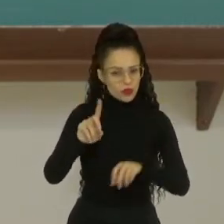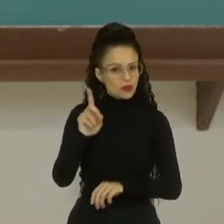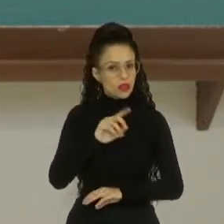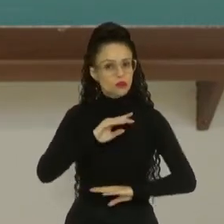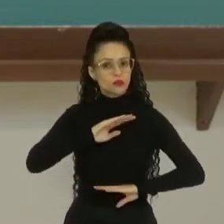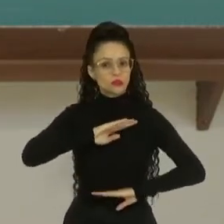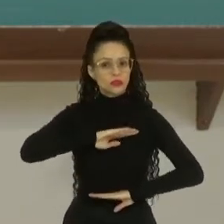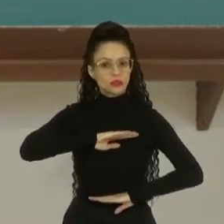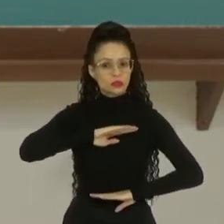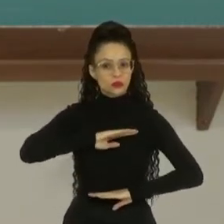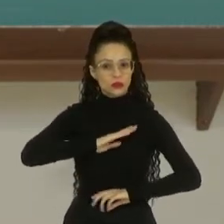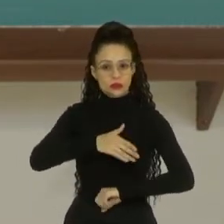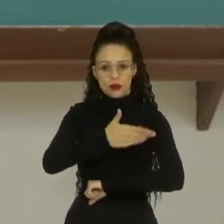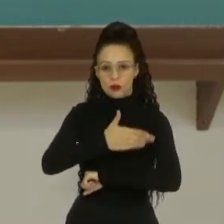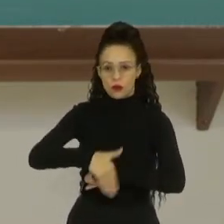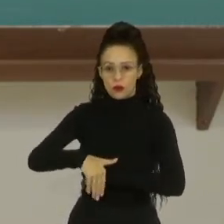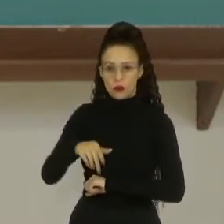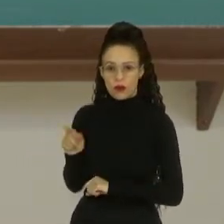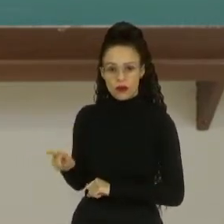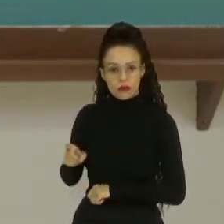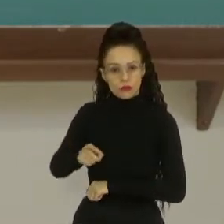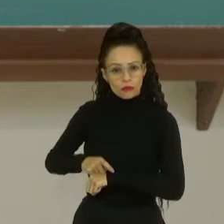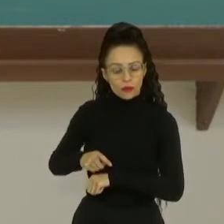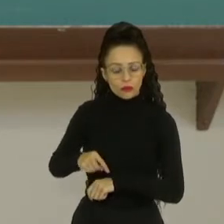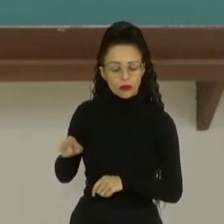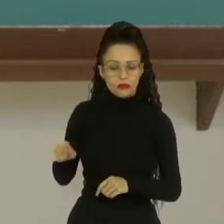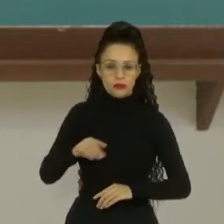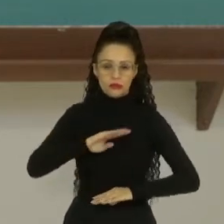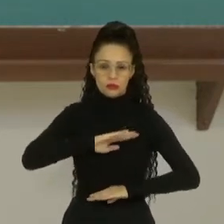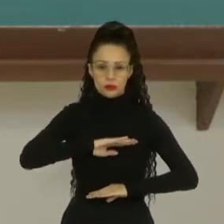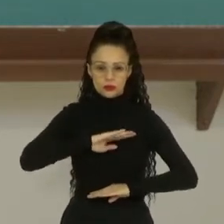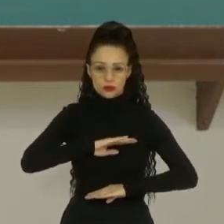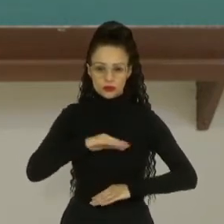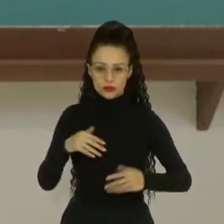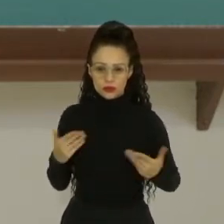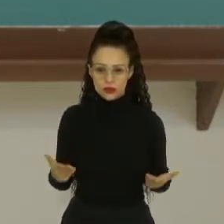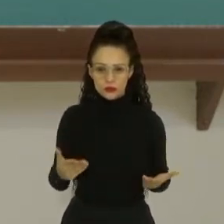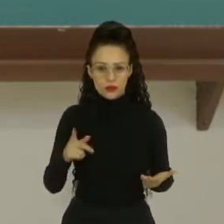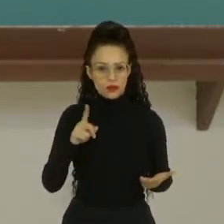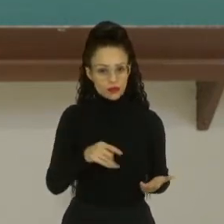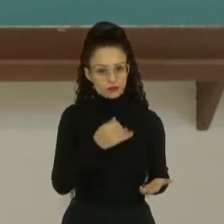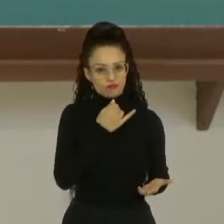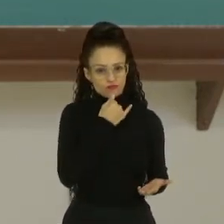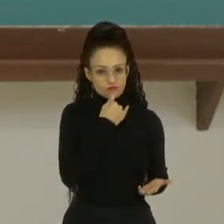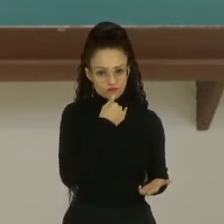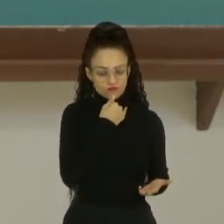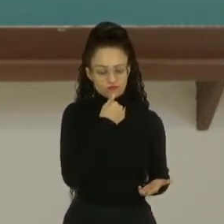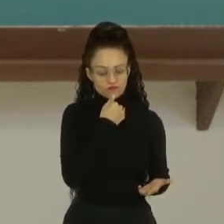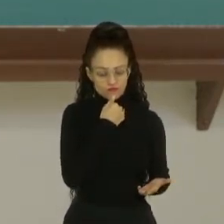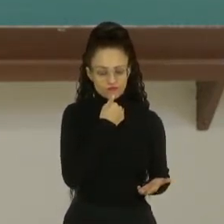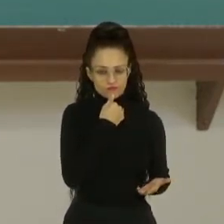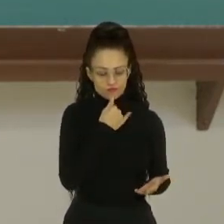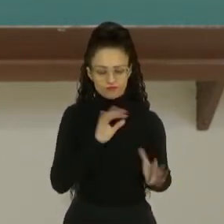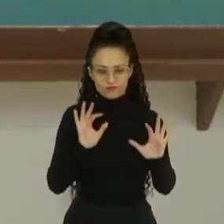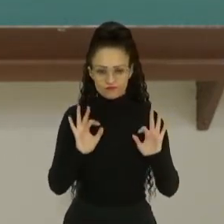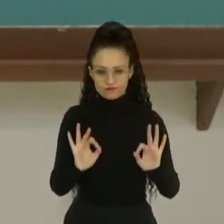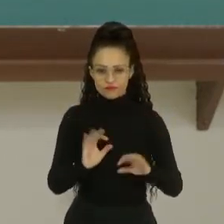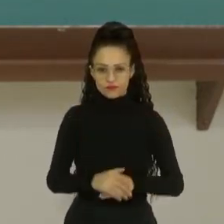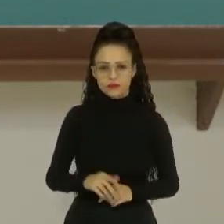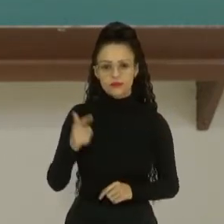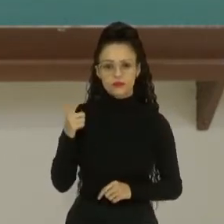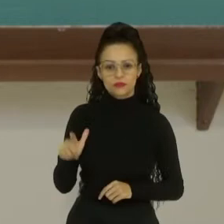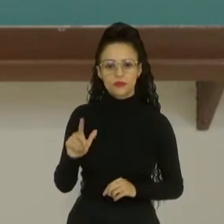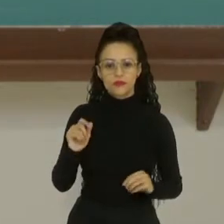situação de rua, né? Então, naquele momento, elas estão nessa situação, que é muito triste, terrível, né? O que mais?